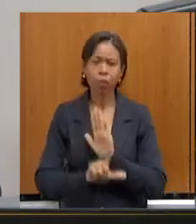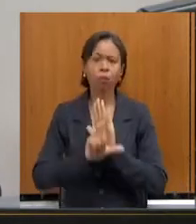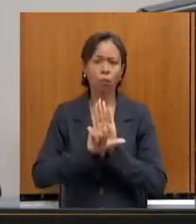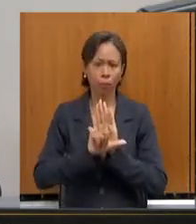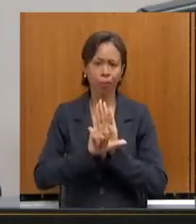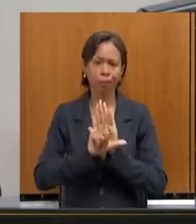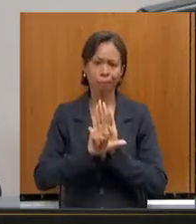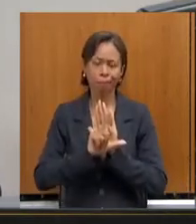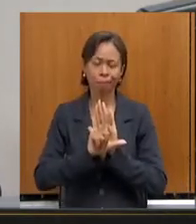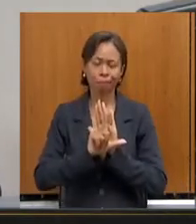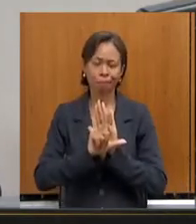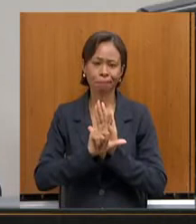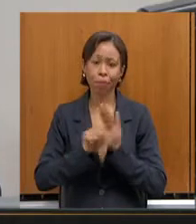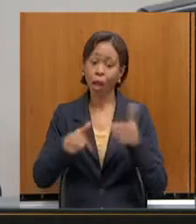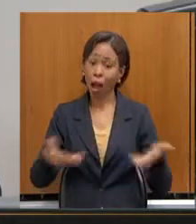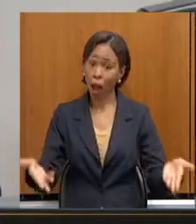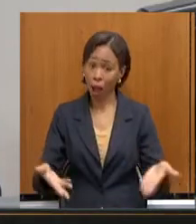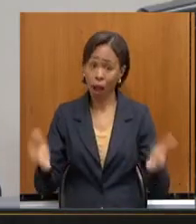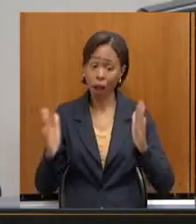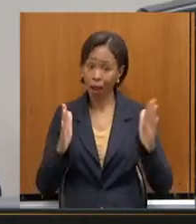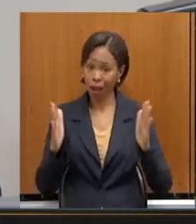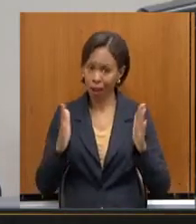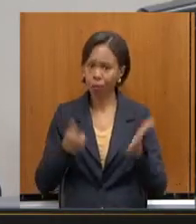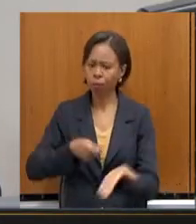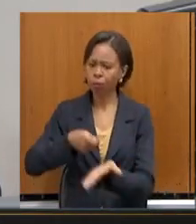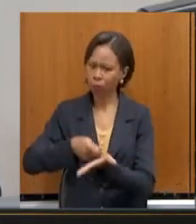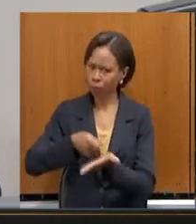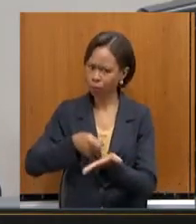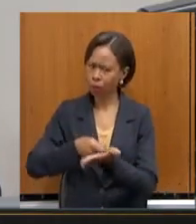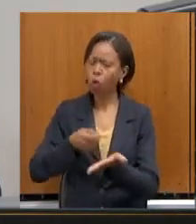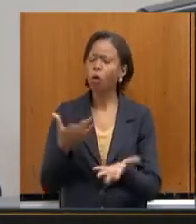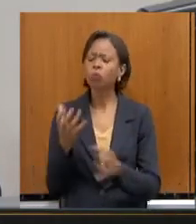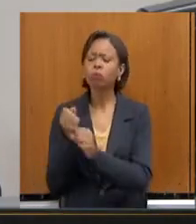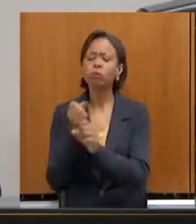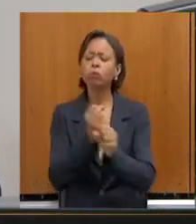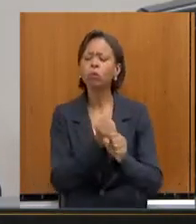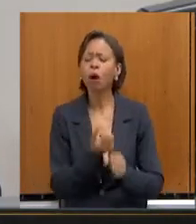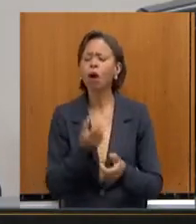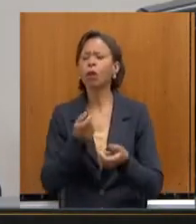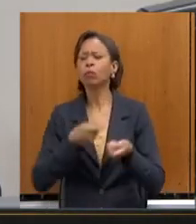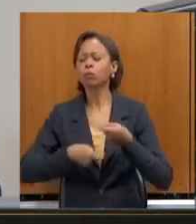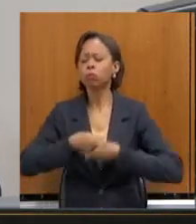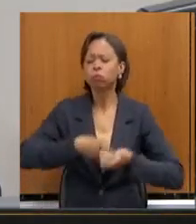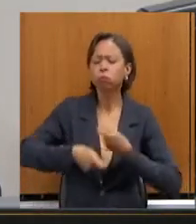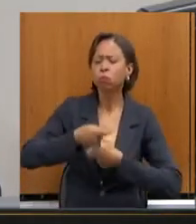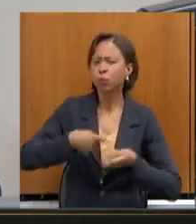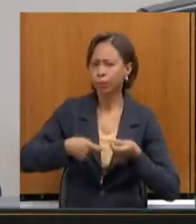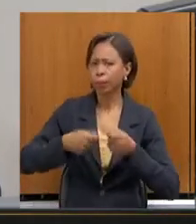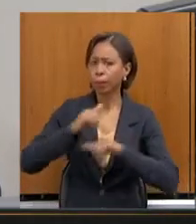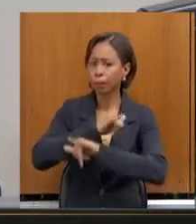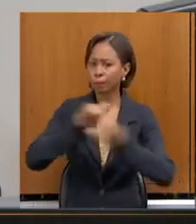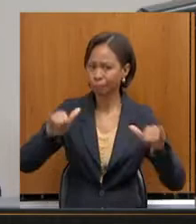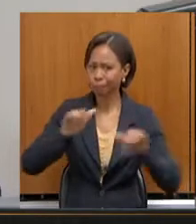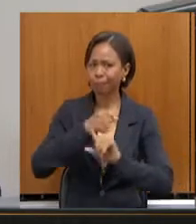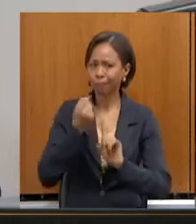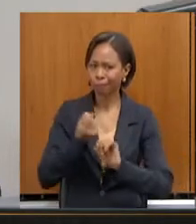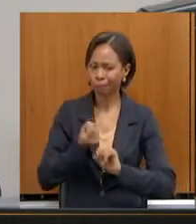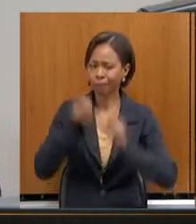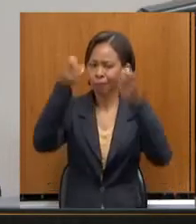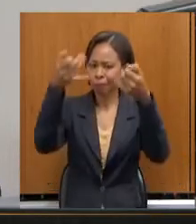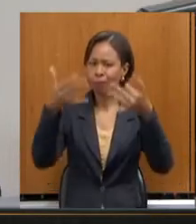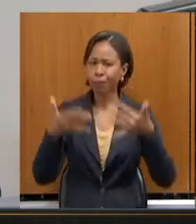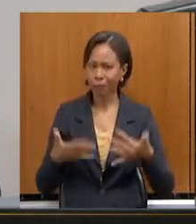esse é o momento da prestação de contas para a sociedade para que os questionamentos sejam esclarecidos a